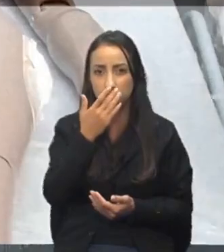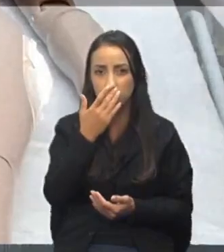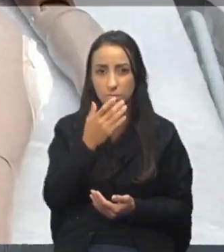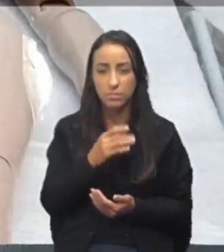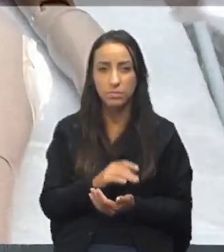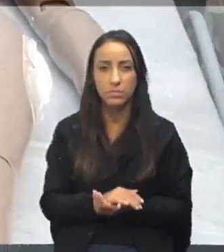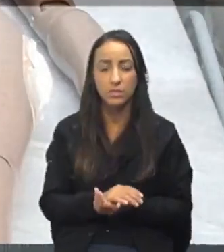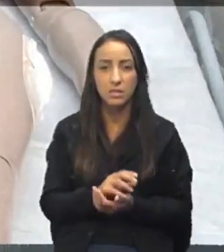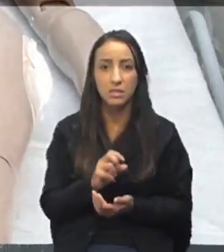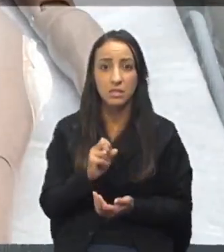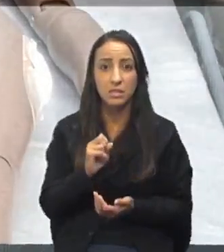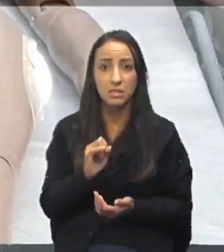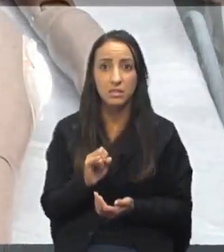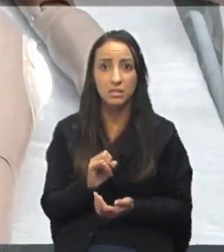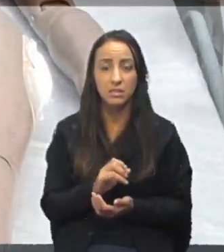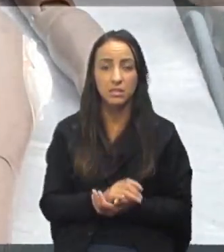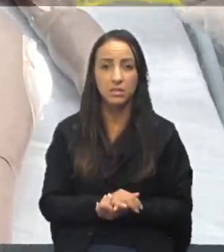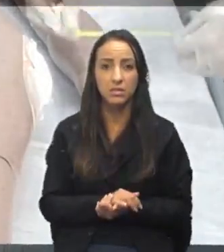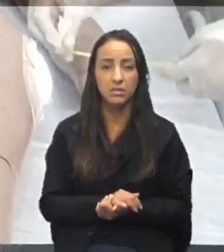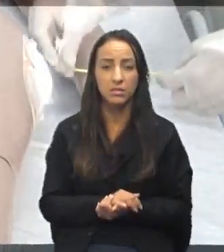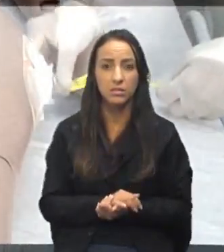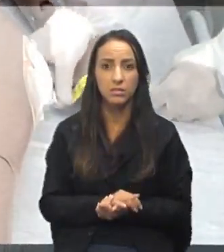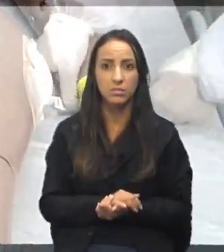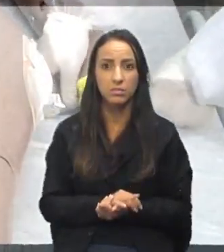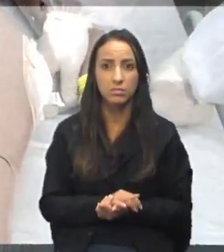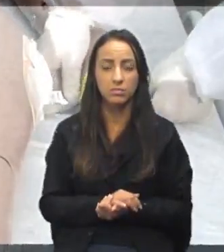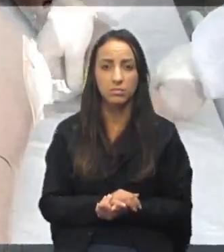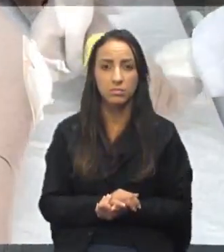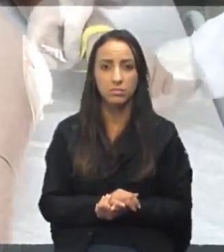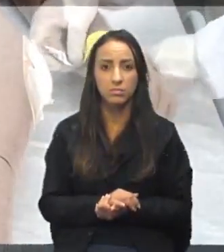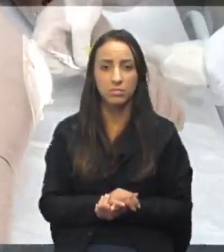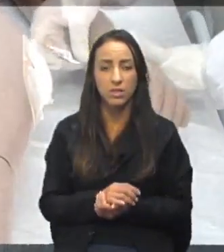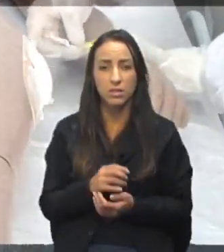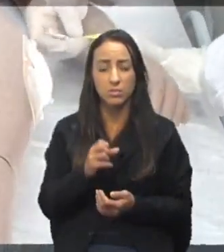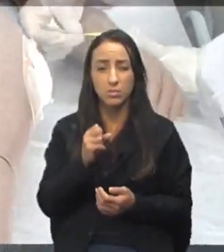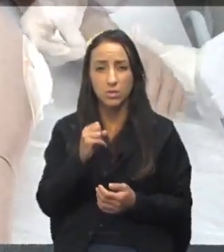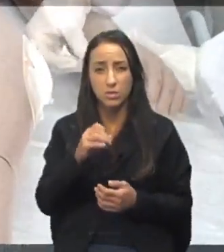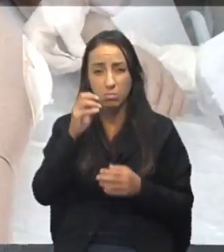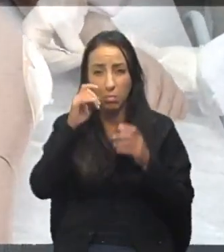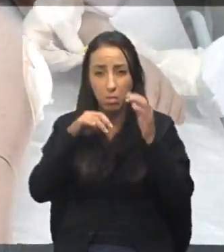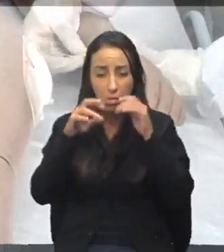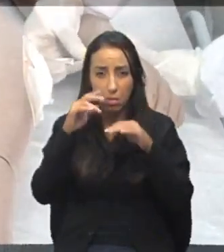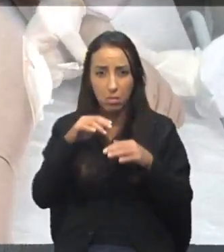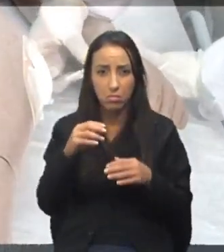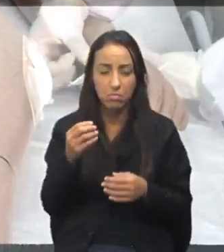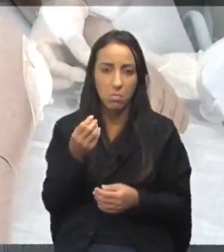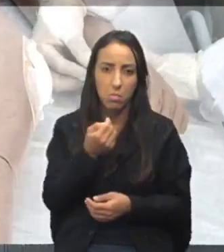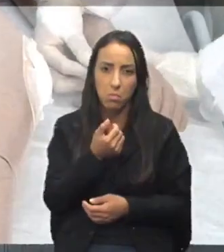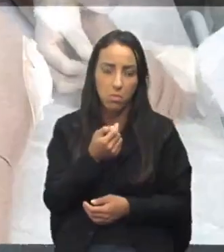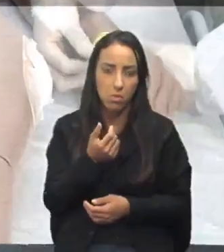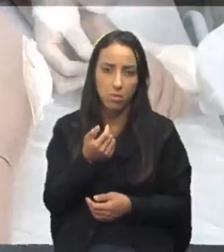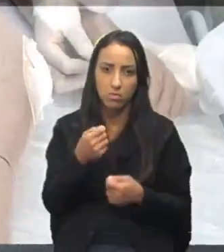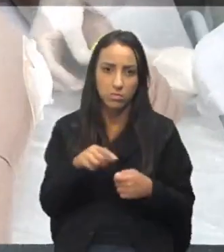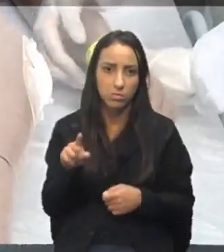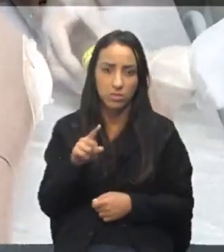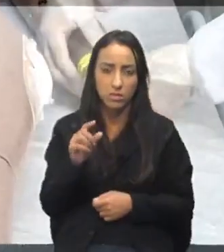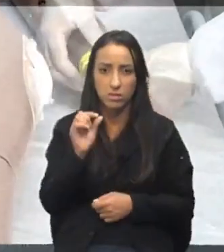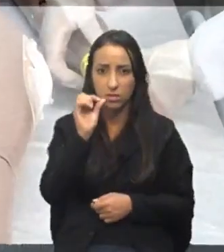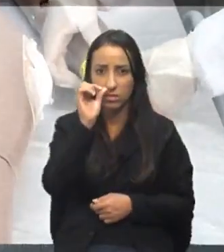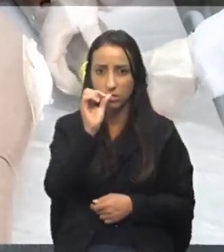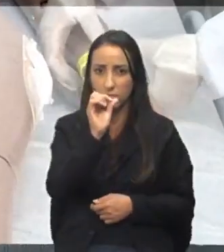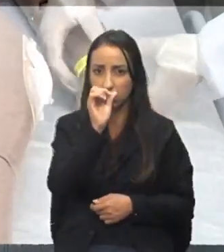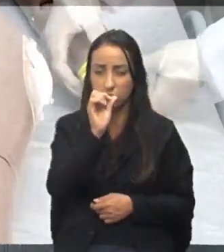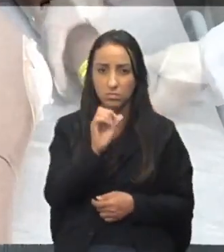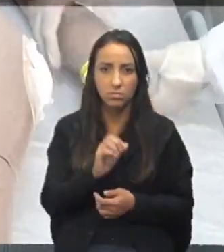obstruídos, se não houver um extravasamento muito grande, tá? Então, só realizar esse tipo